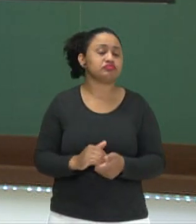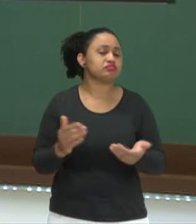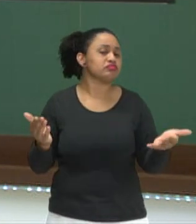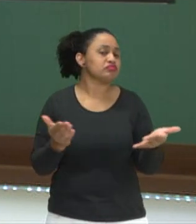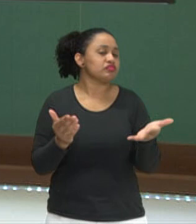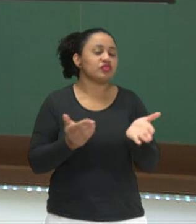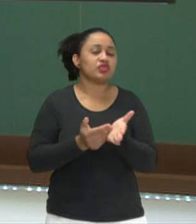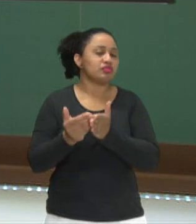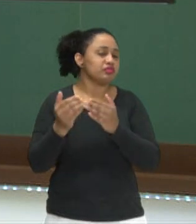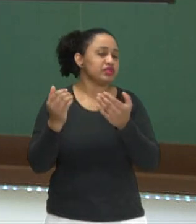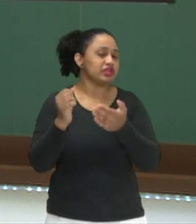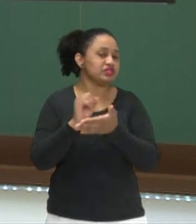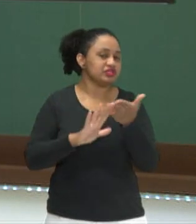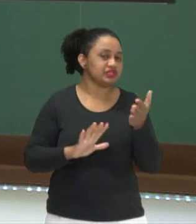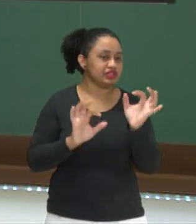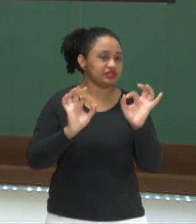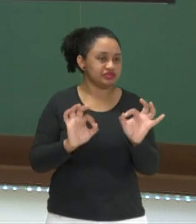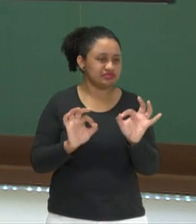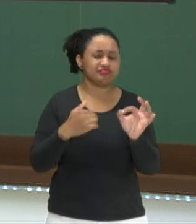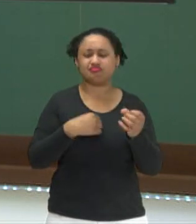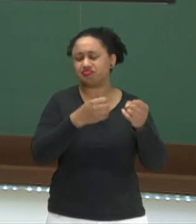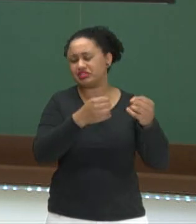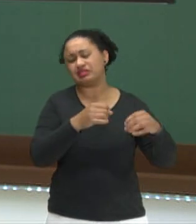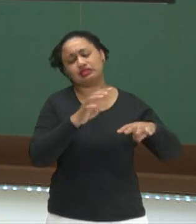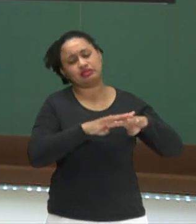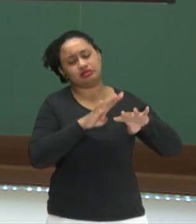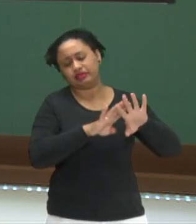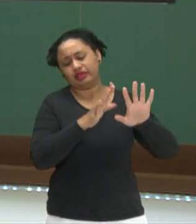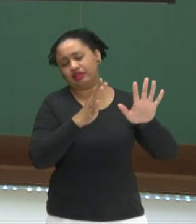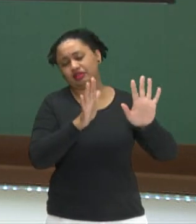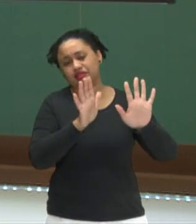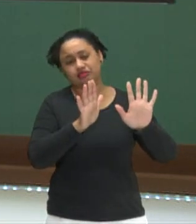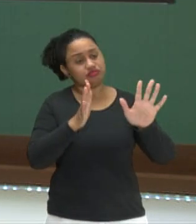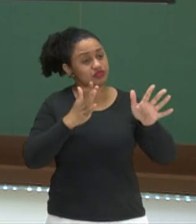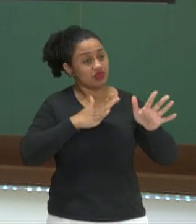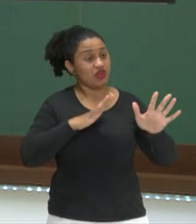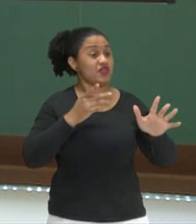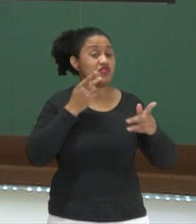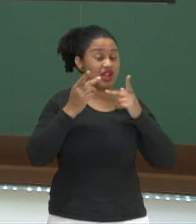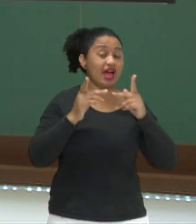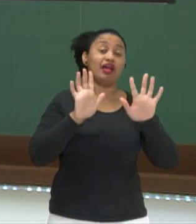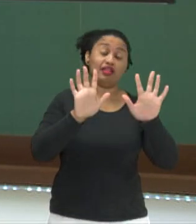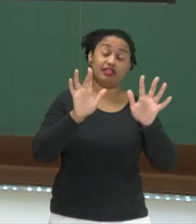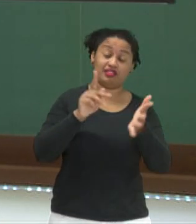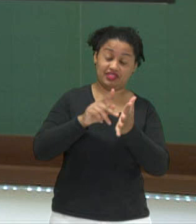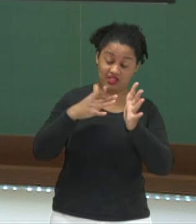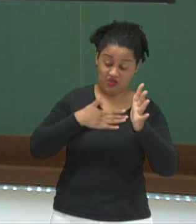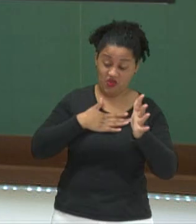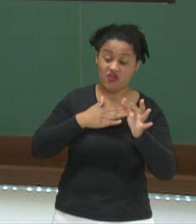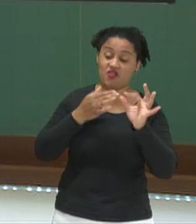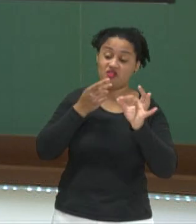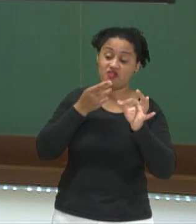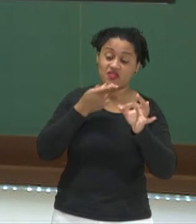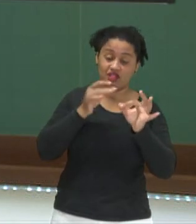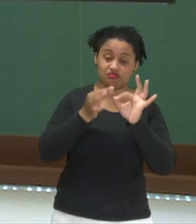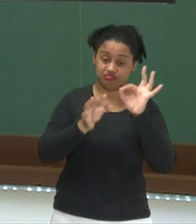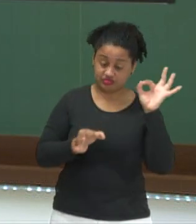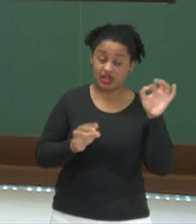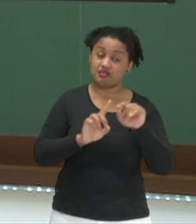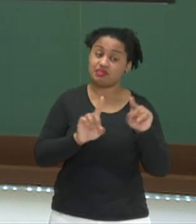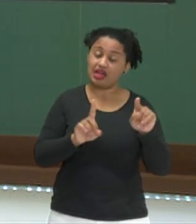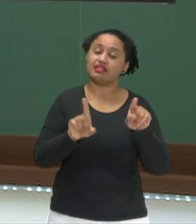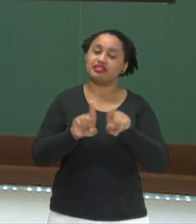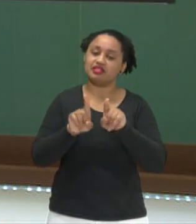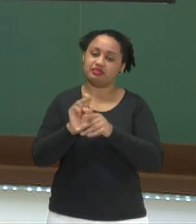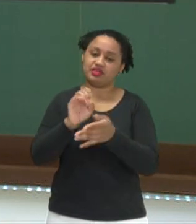vamos começar com o exercício, né? Porque falando muito matemática, o professor não gosta de falar muito, na verdade gosta de falar, mas ele gosta de fazer exercício. Então vamos lá,